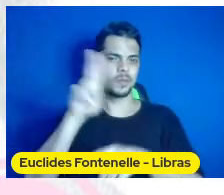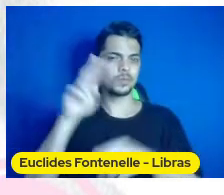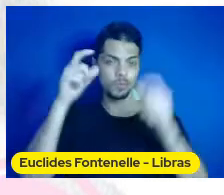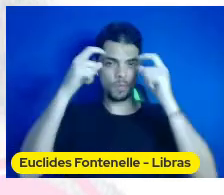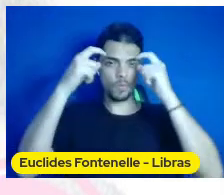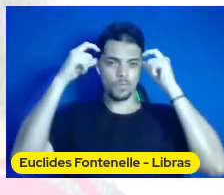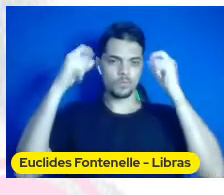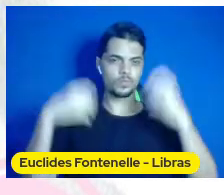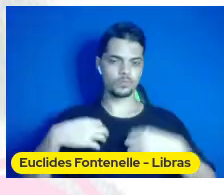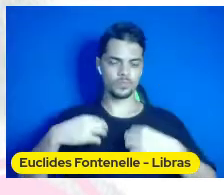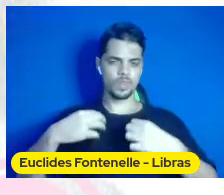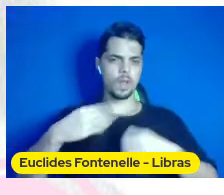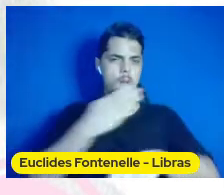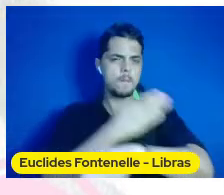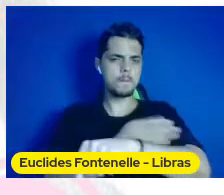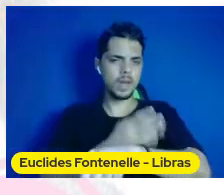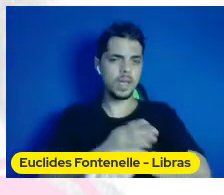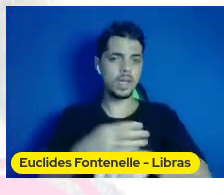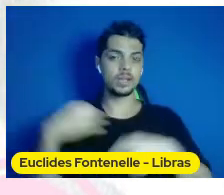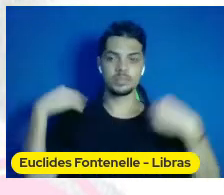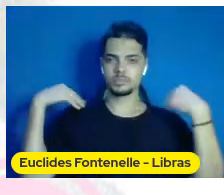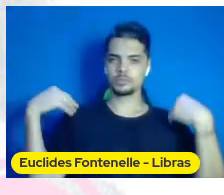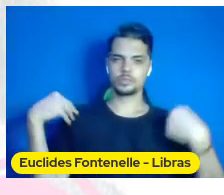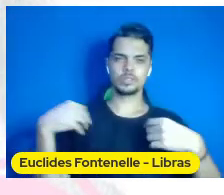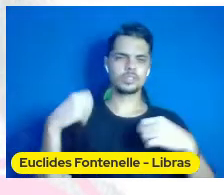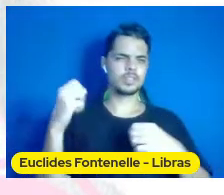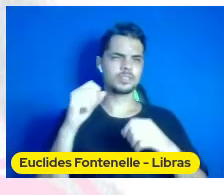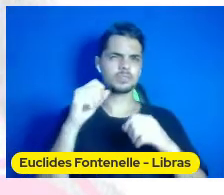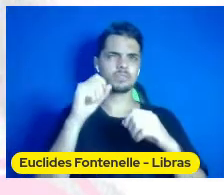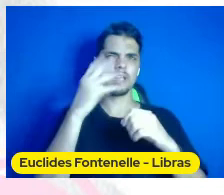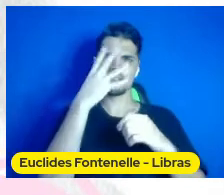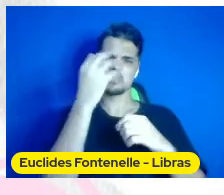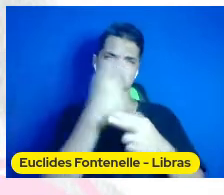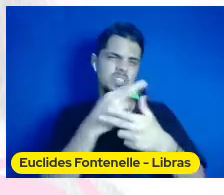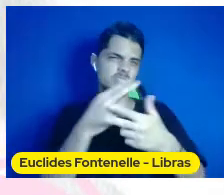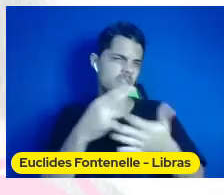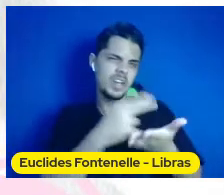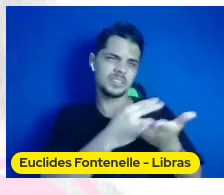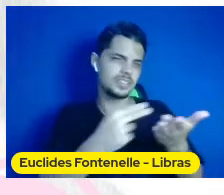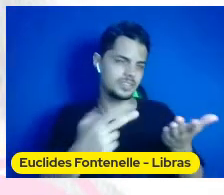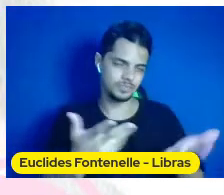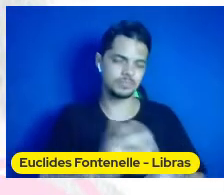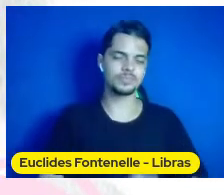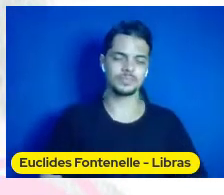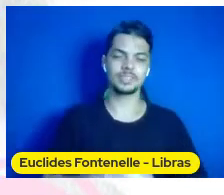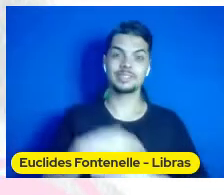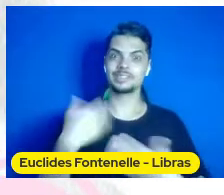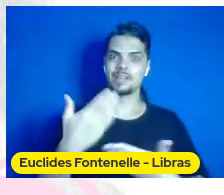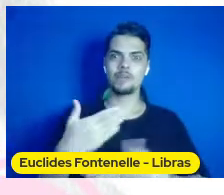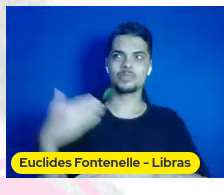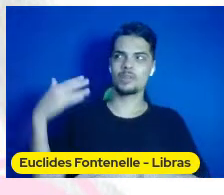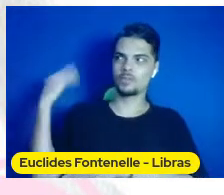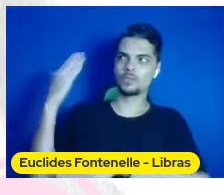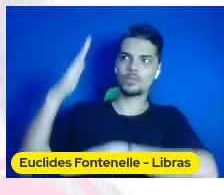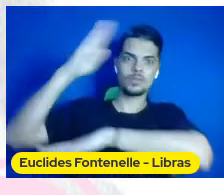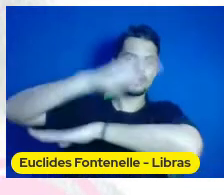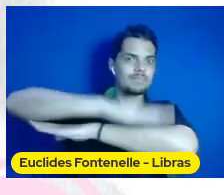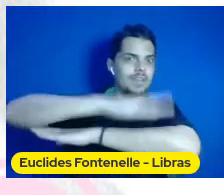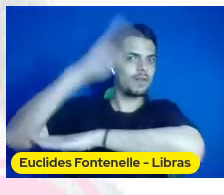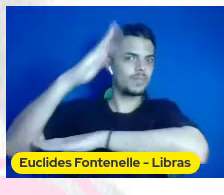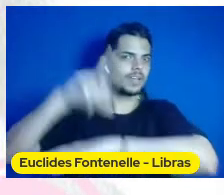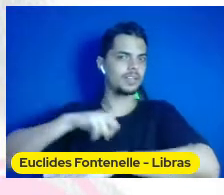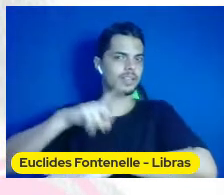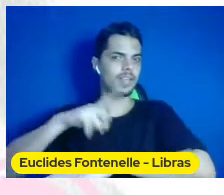com quadrinhos, alguma coisa assim do tipo. No meu fundo tem uma janela, um fundo branco com arara, com algumas camisas ao